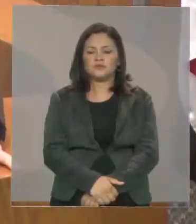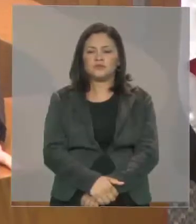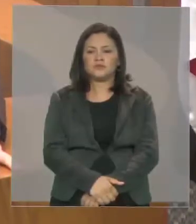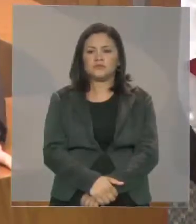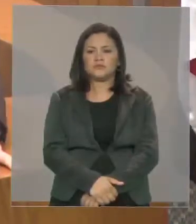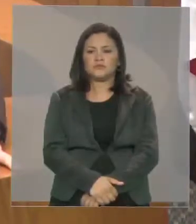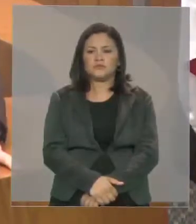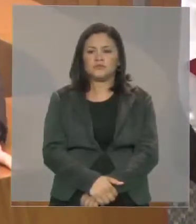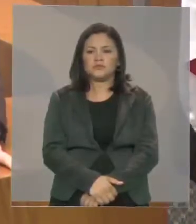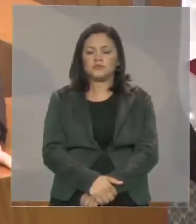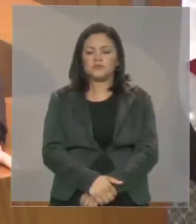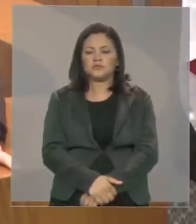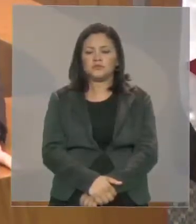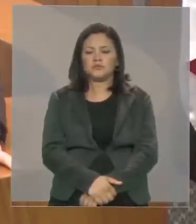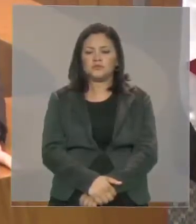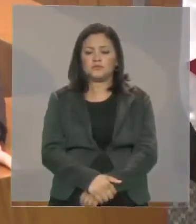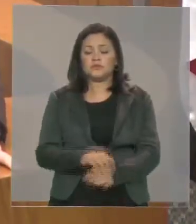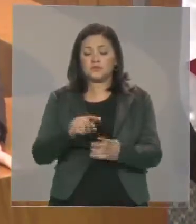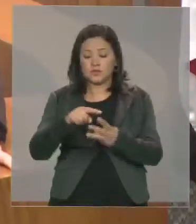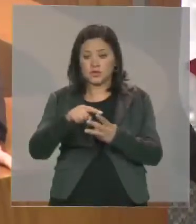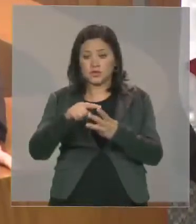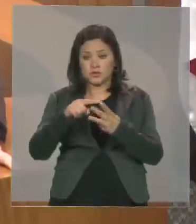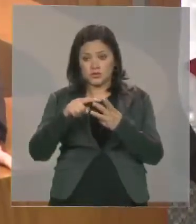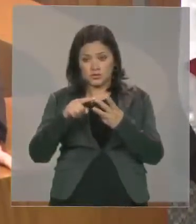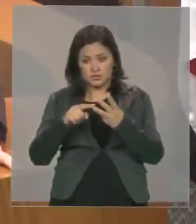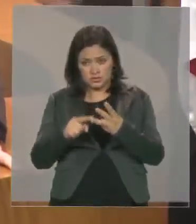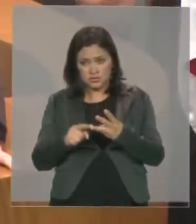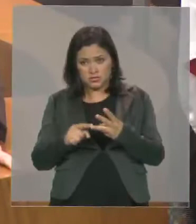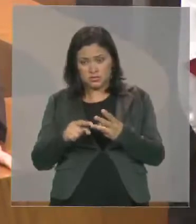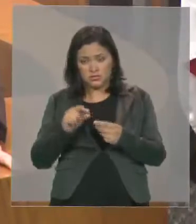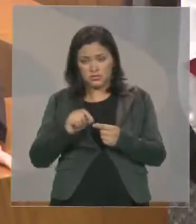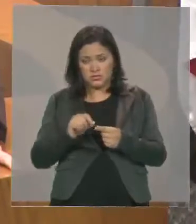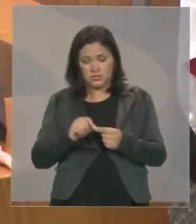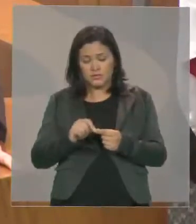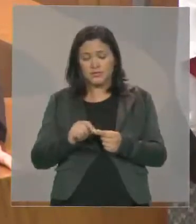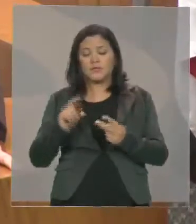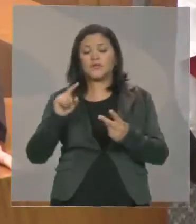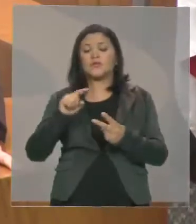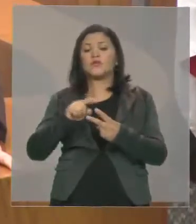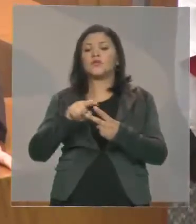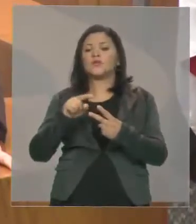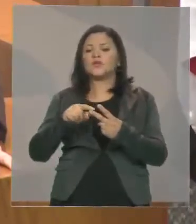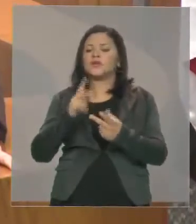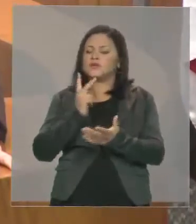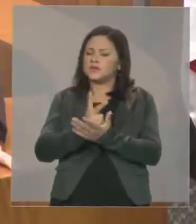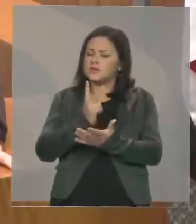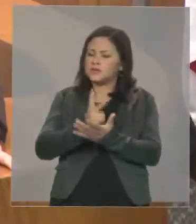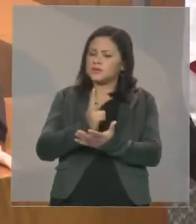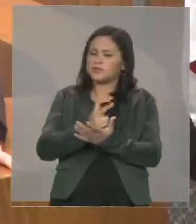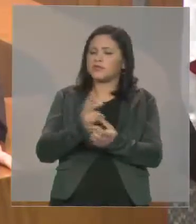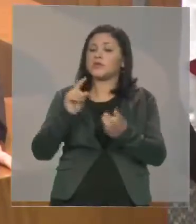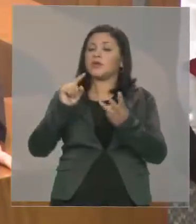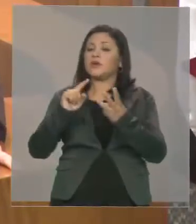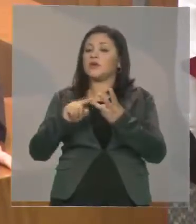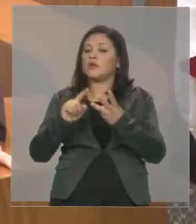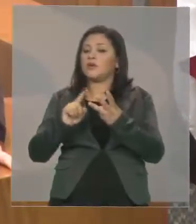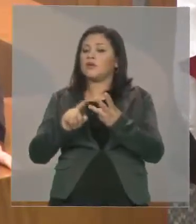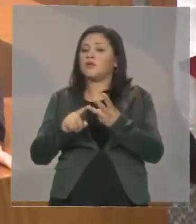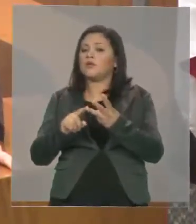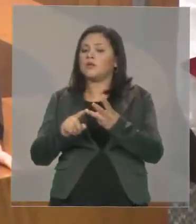duas em caráter definitivo e uma em forma de mutirão